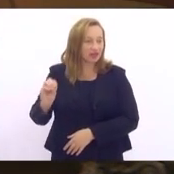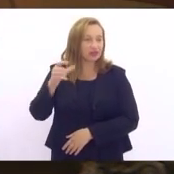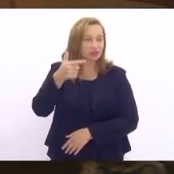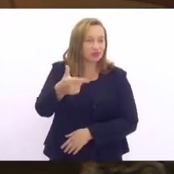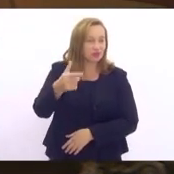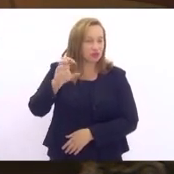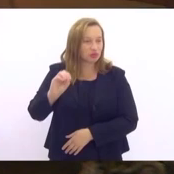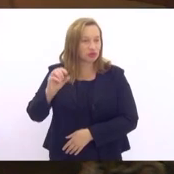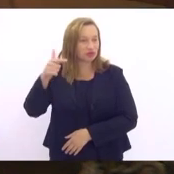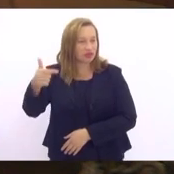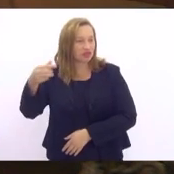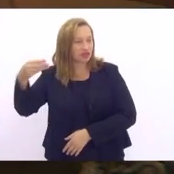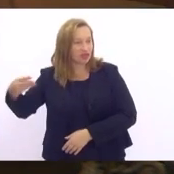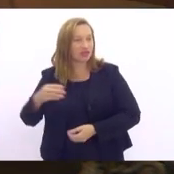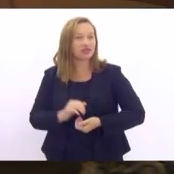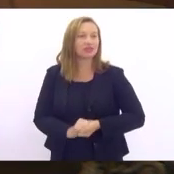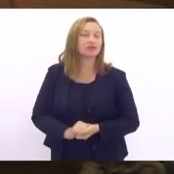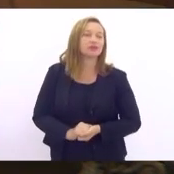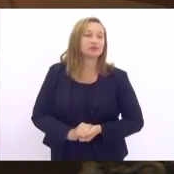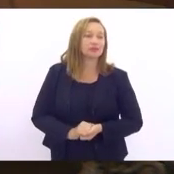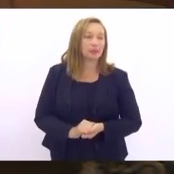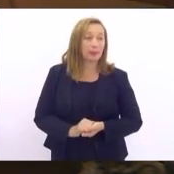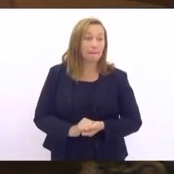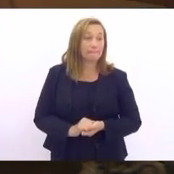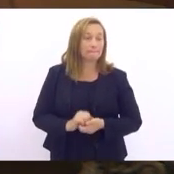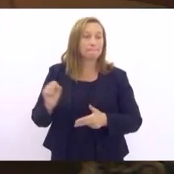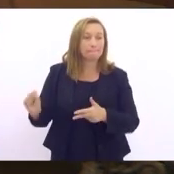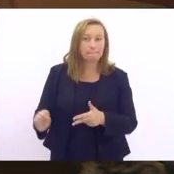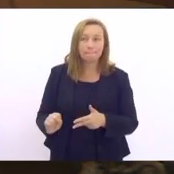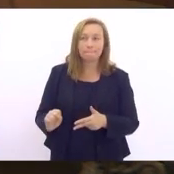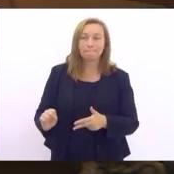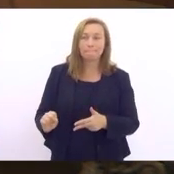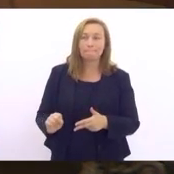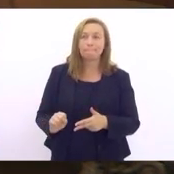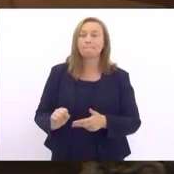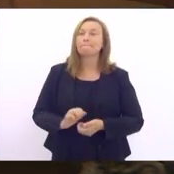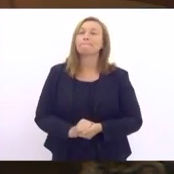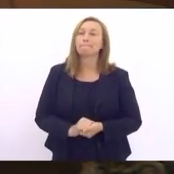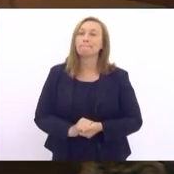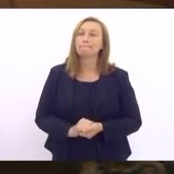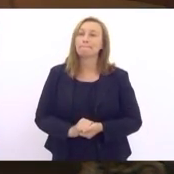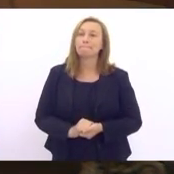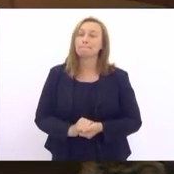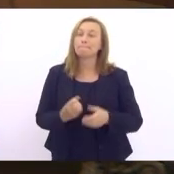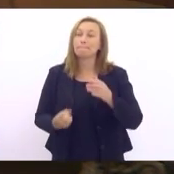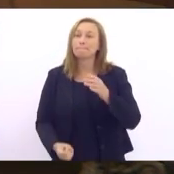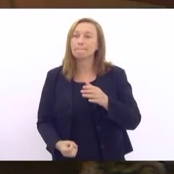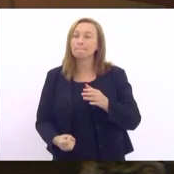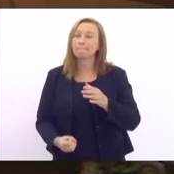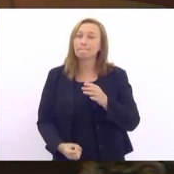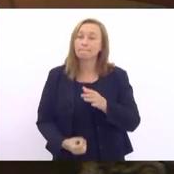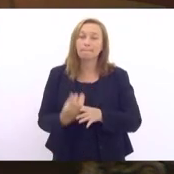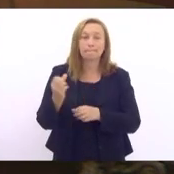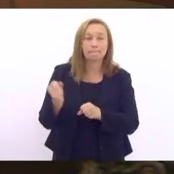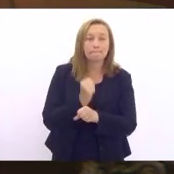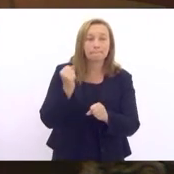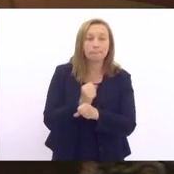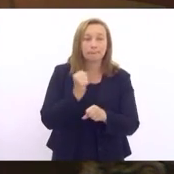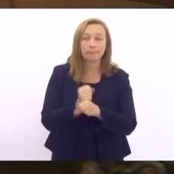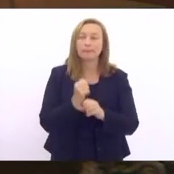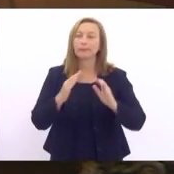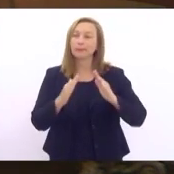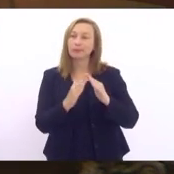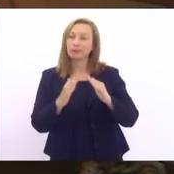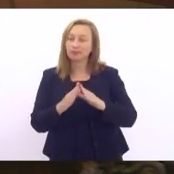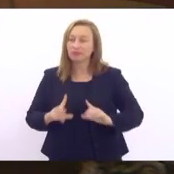autoriza o Poder Executivo Estadual a conceder subvenção econômica habitacional para execução de ações de programas habitacionais de